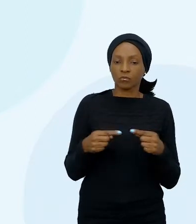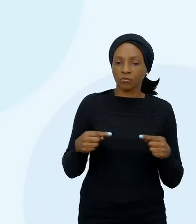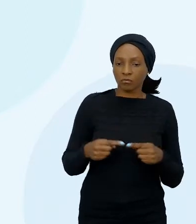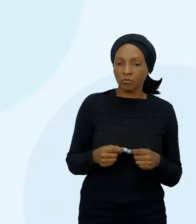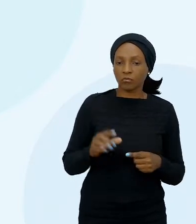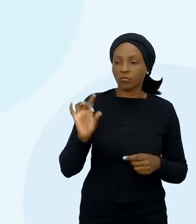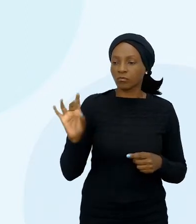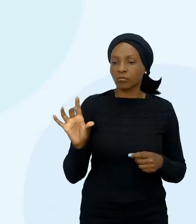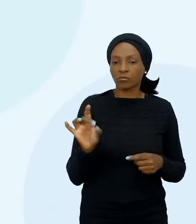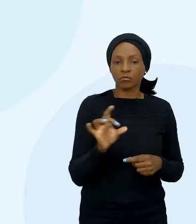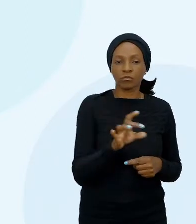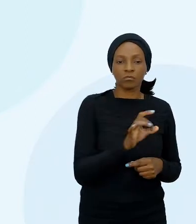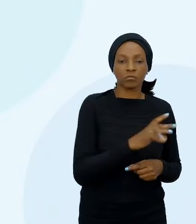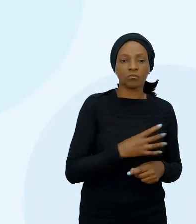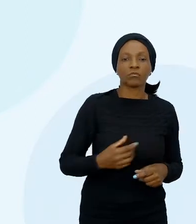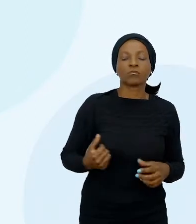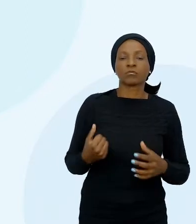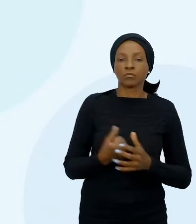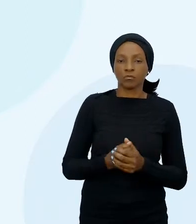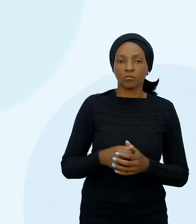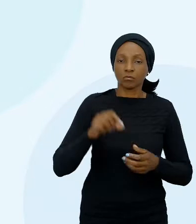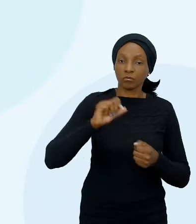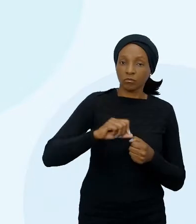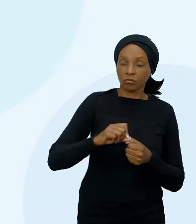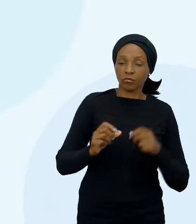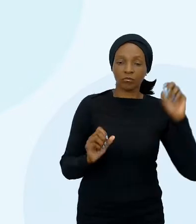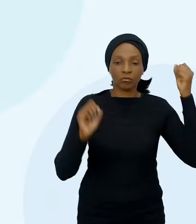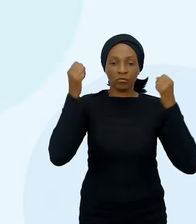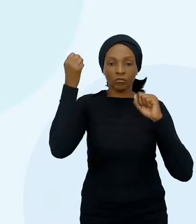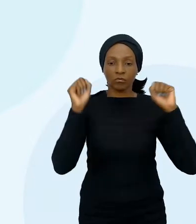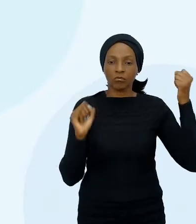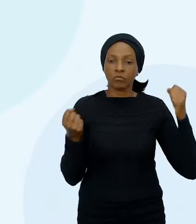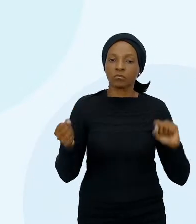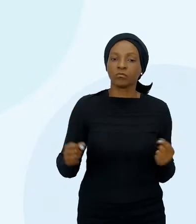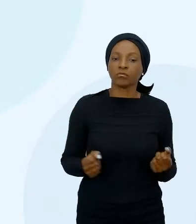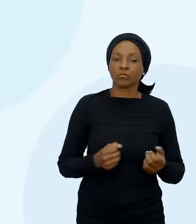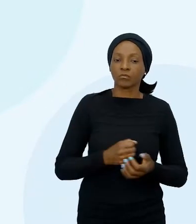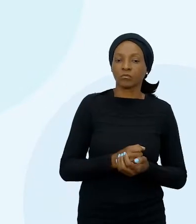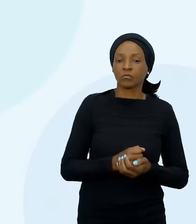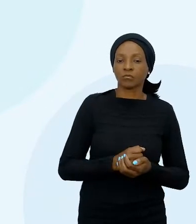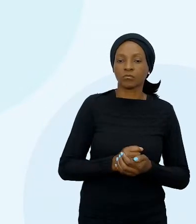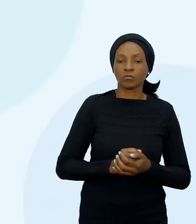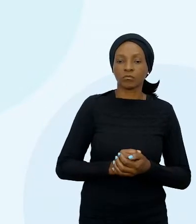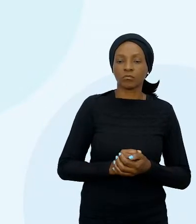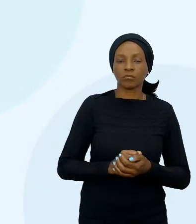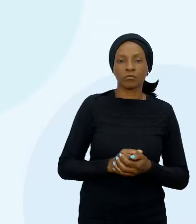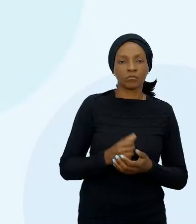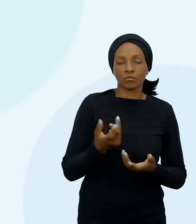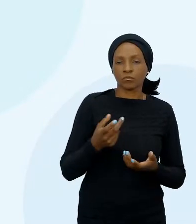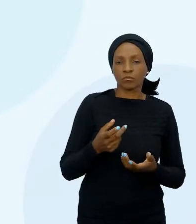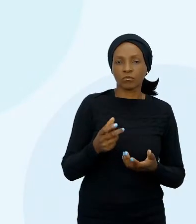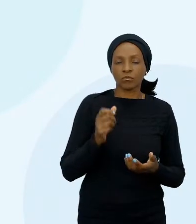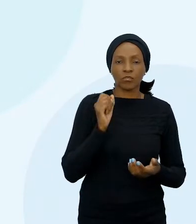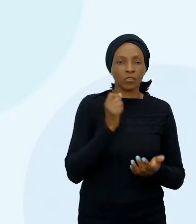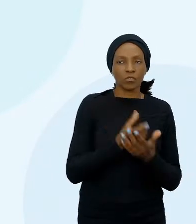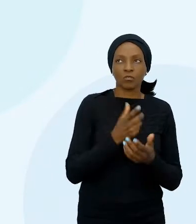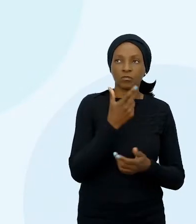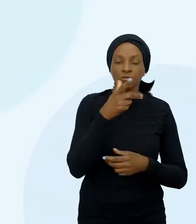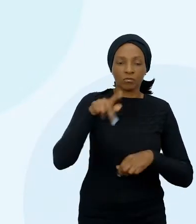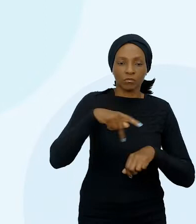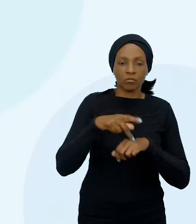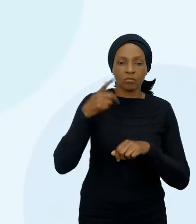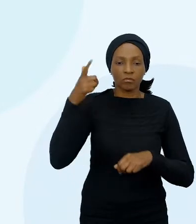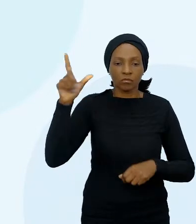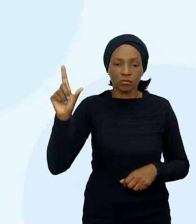individualizadas, encadeadas por fabricantes, né, Ou seja, importadores,